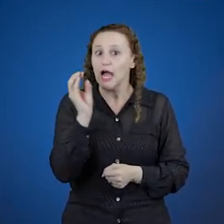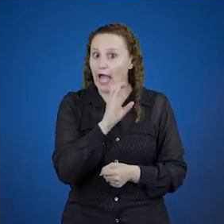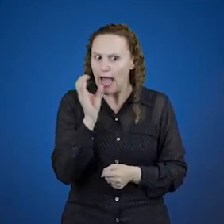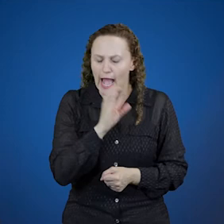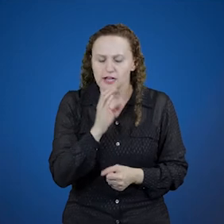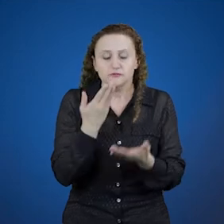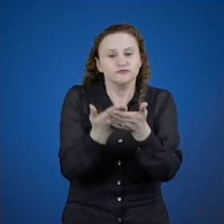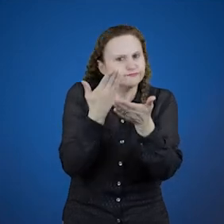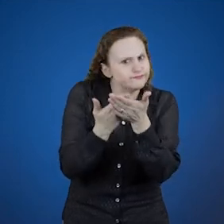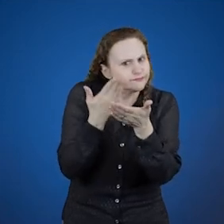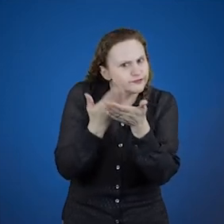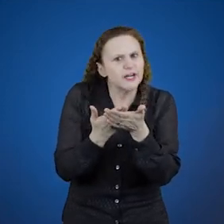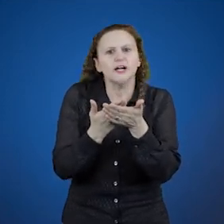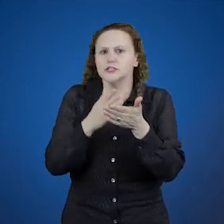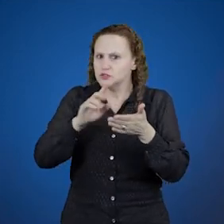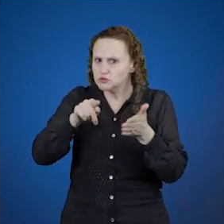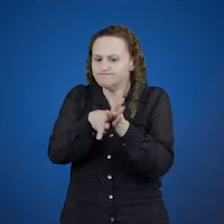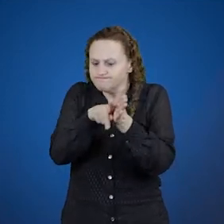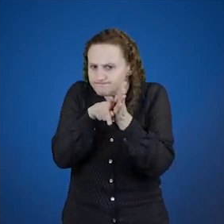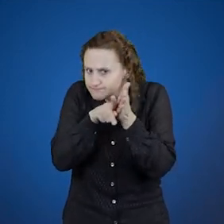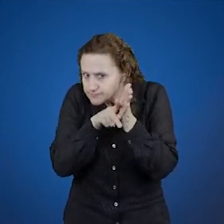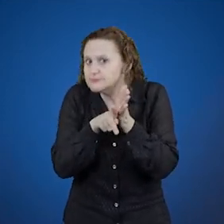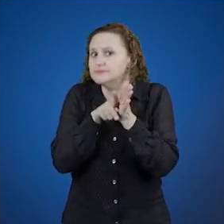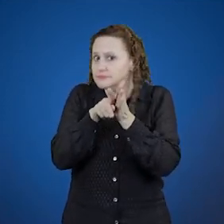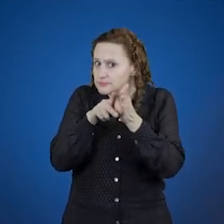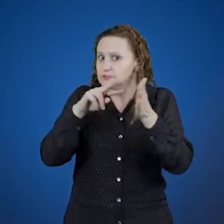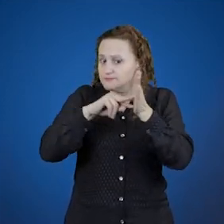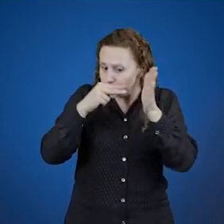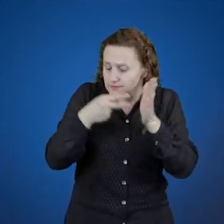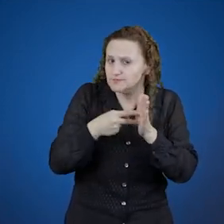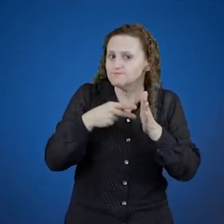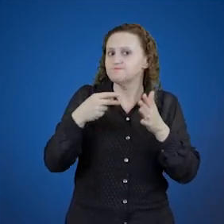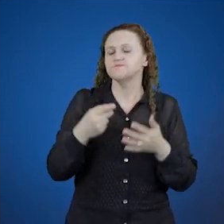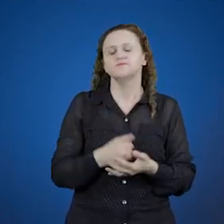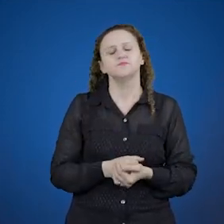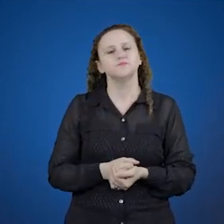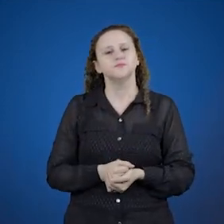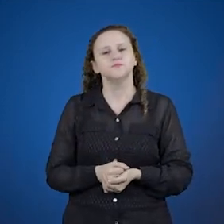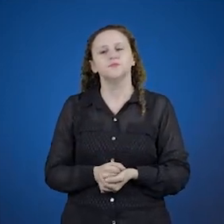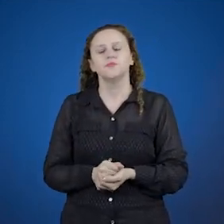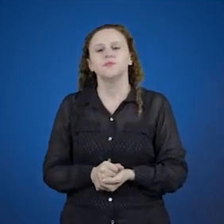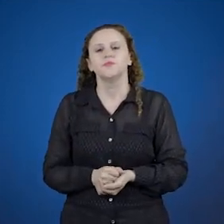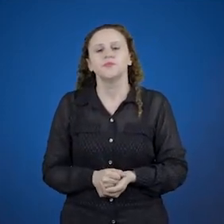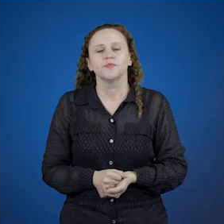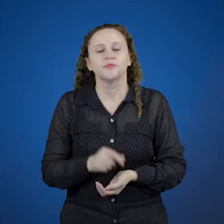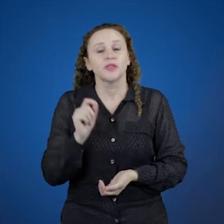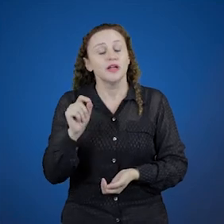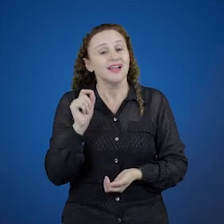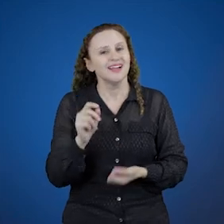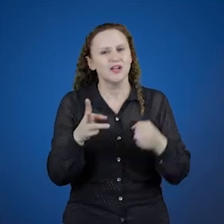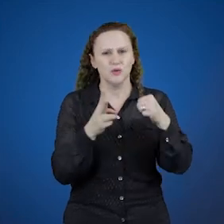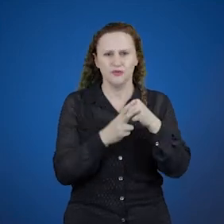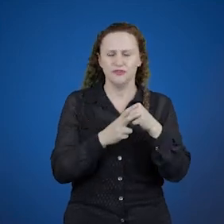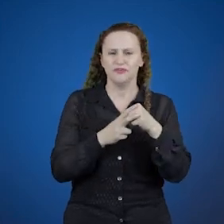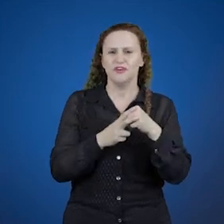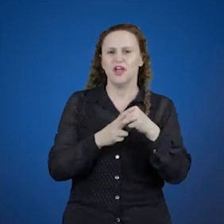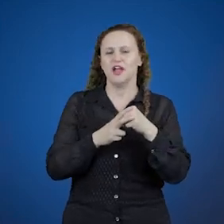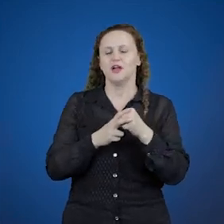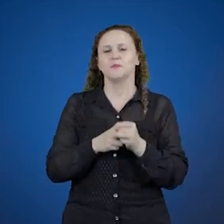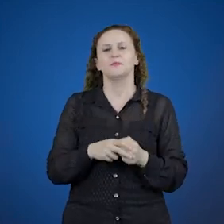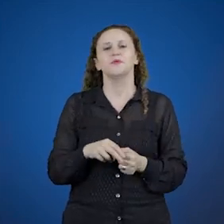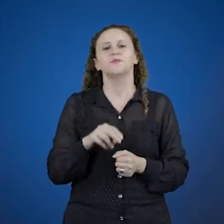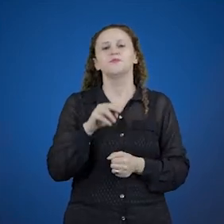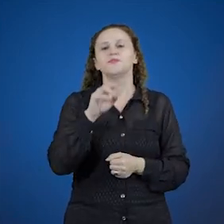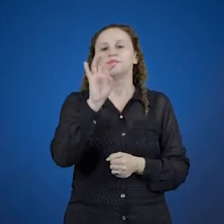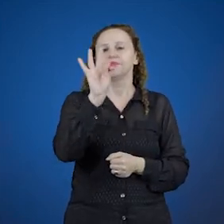buscar o que que é isso depois na língua portuguesa passeie pela vida e os verbos de prejudicação em completa